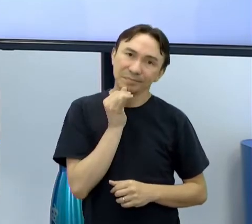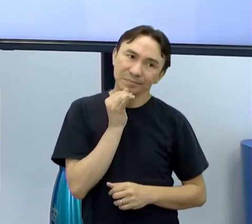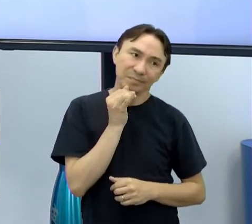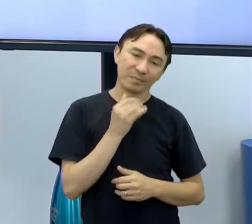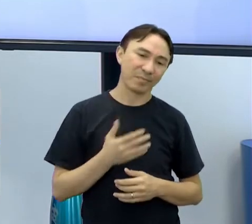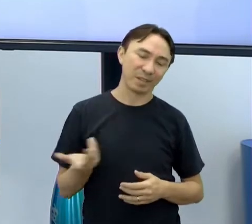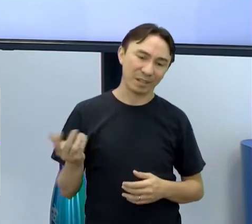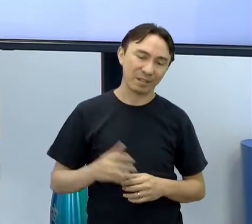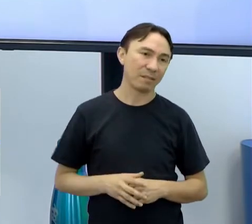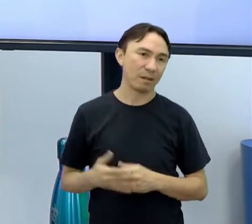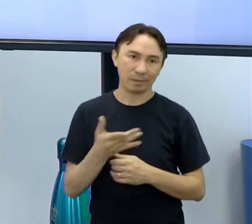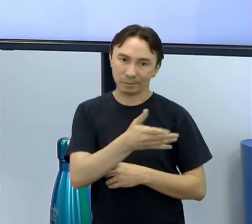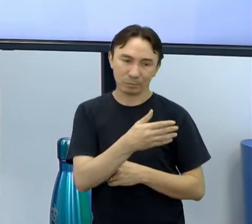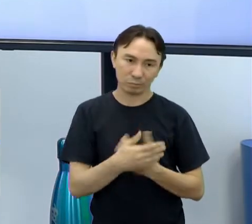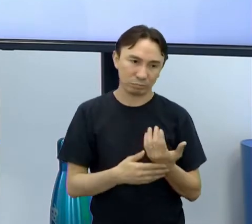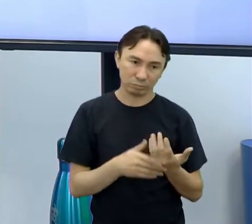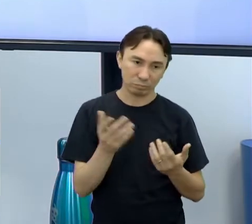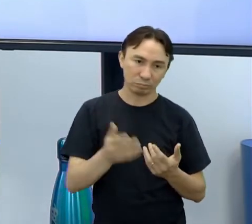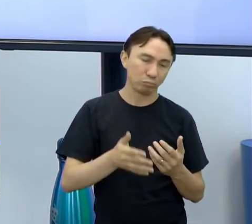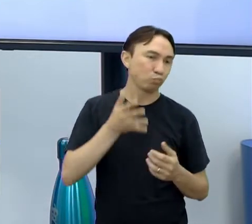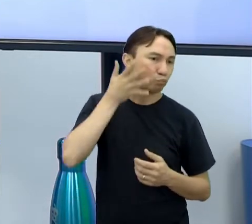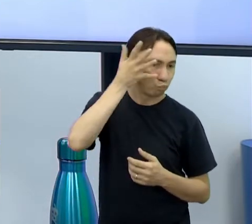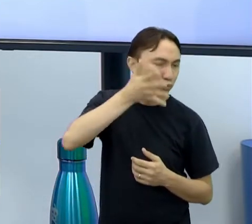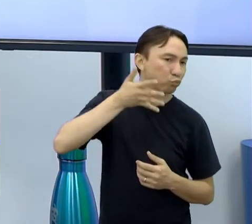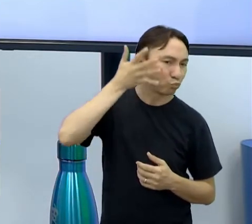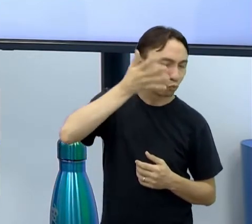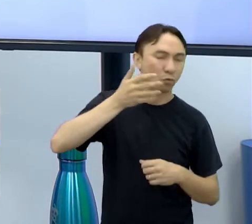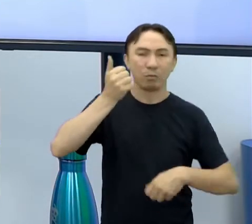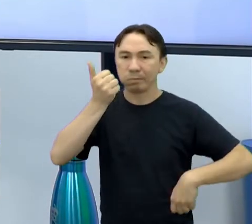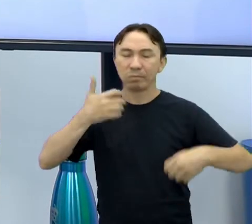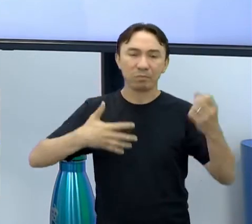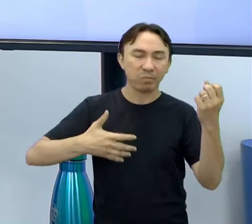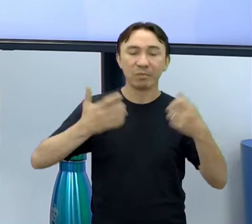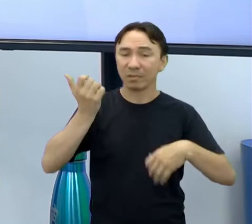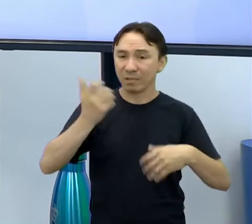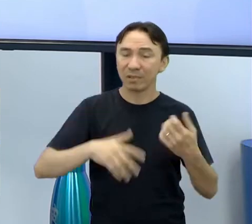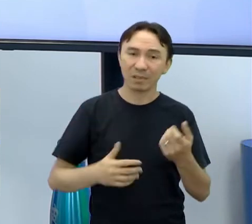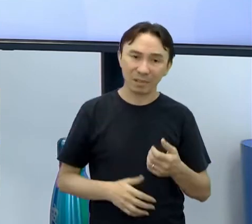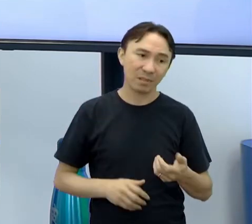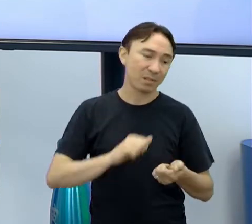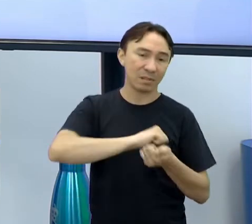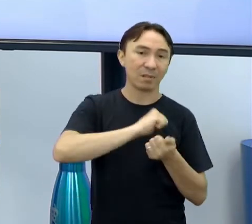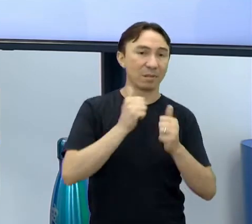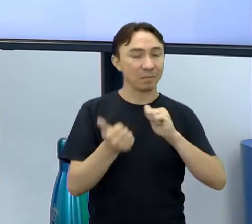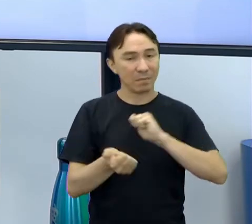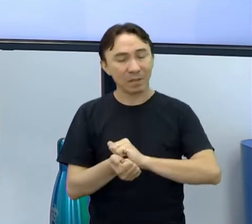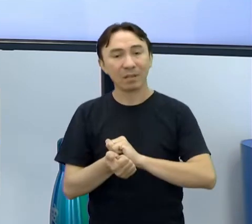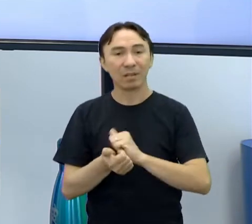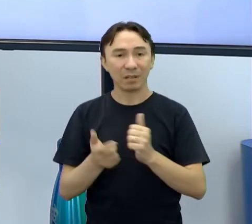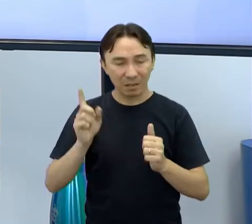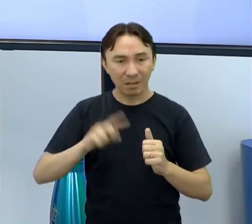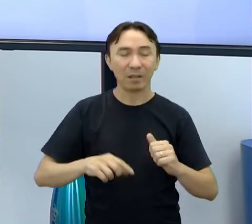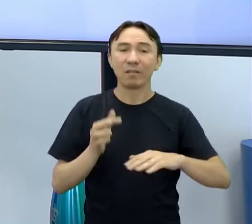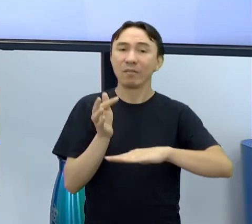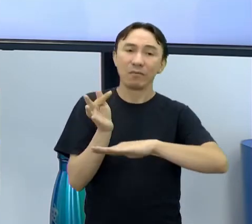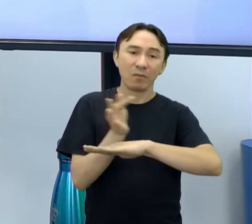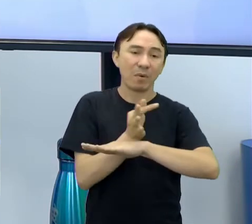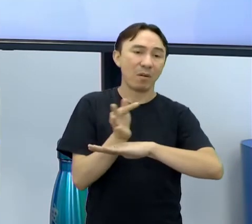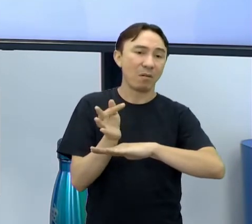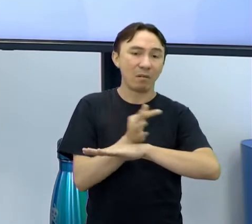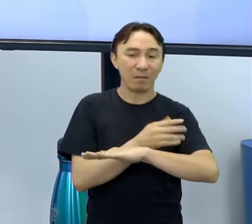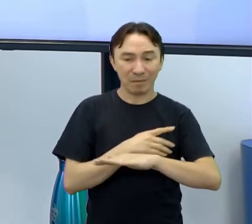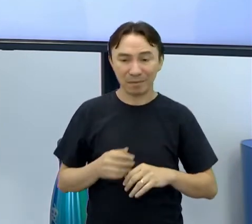congresso, em outras situações, ele vai adaptar a língua ali para essa situação mais formal,